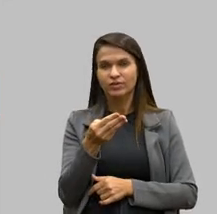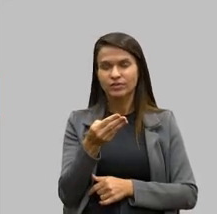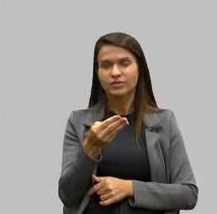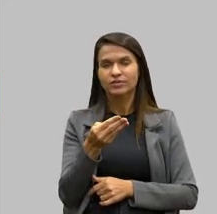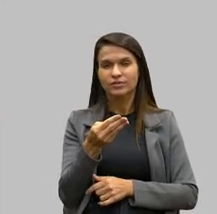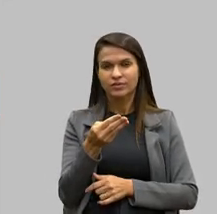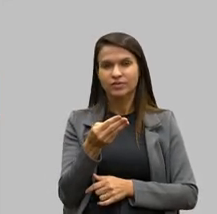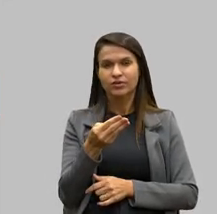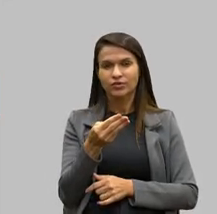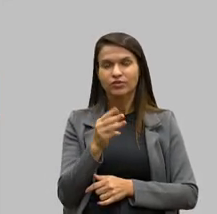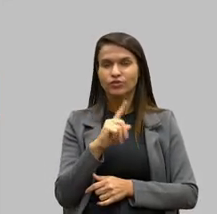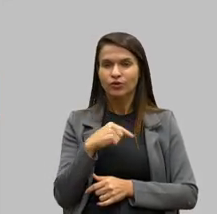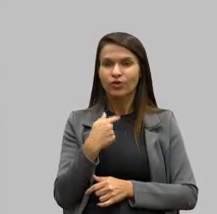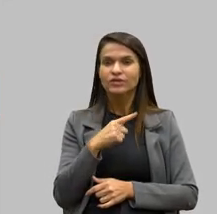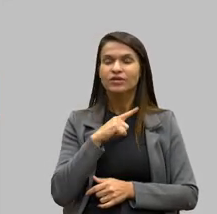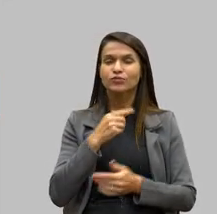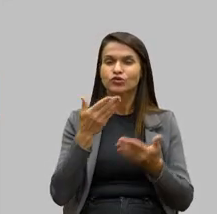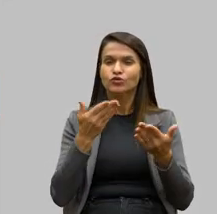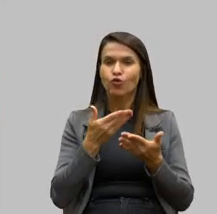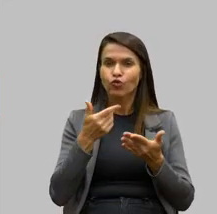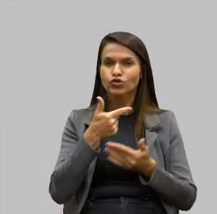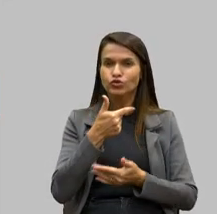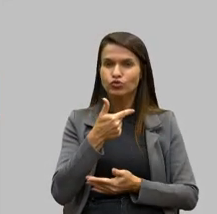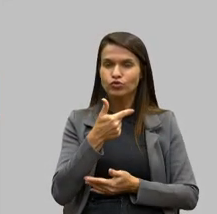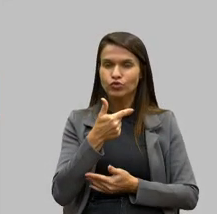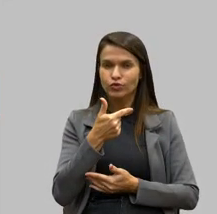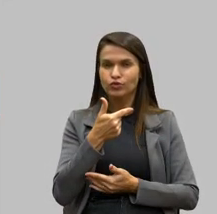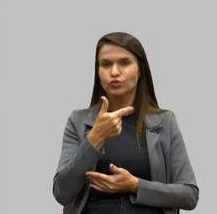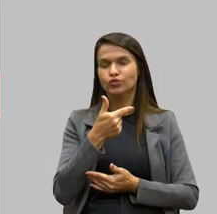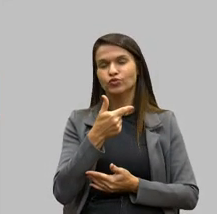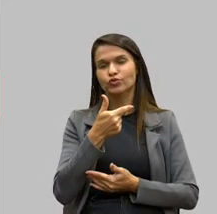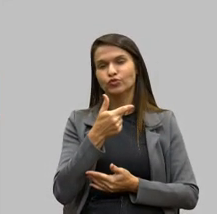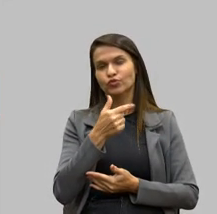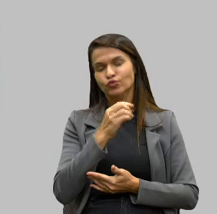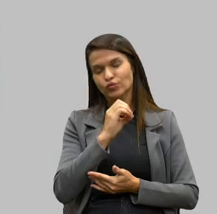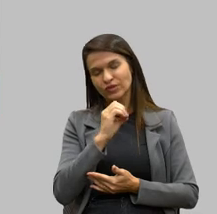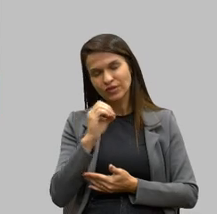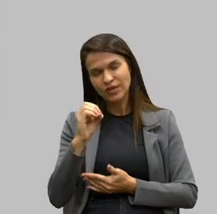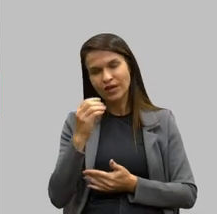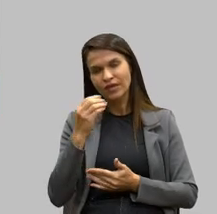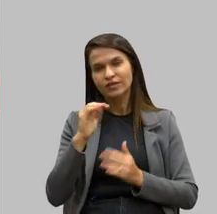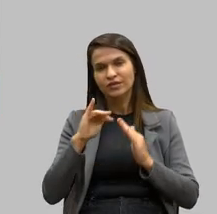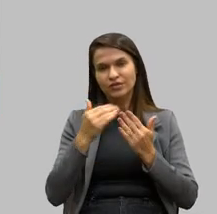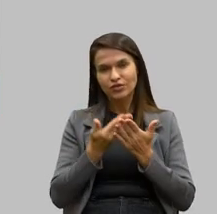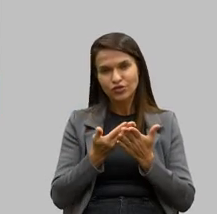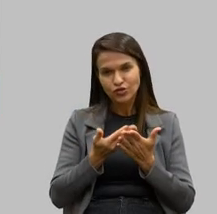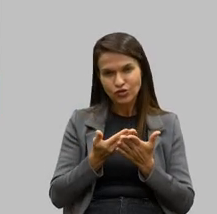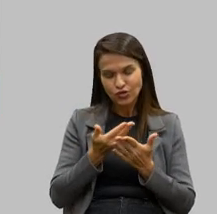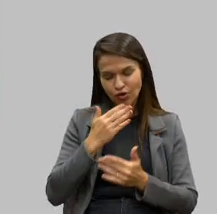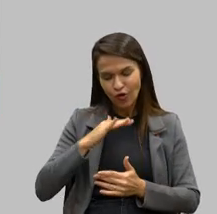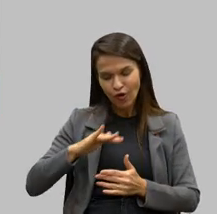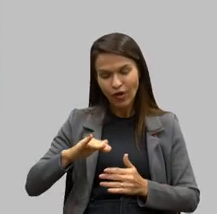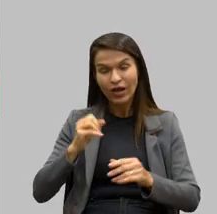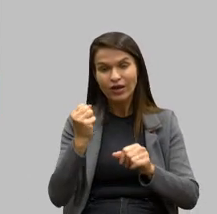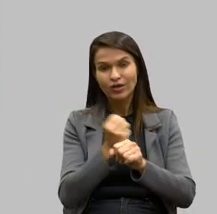nós temos hoje 200 creches em construção em Minas Gerais.